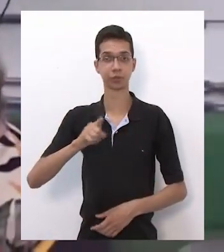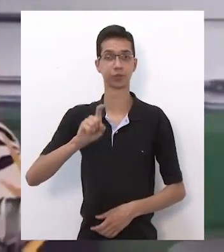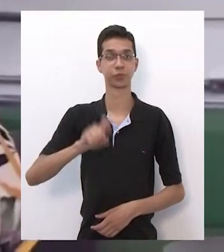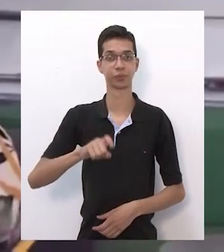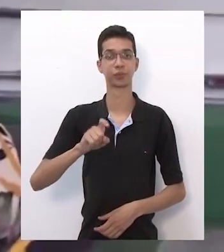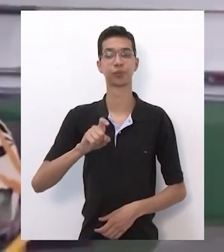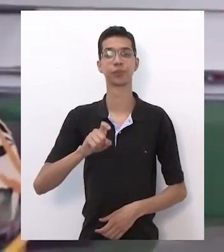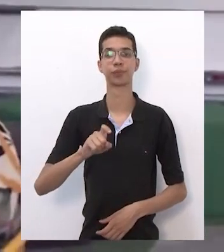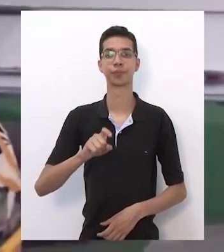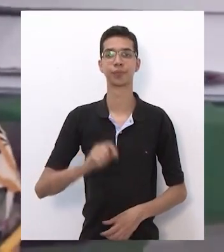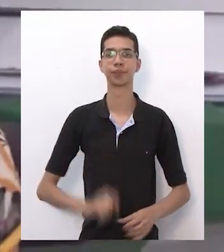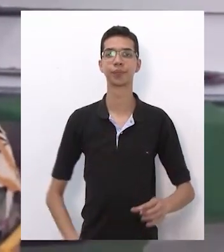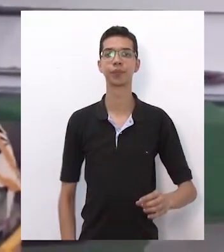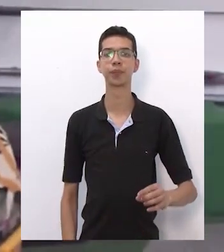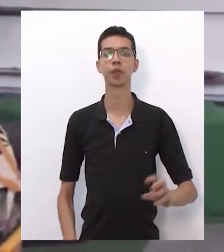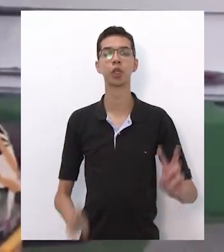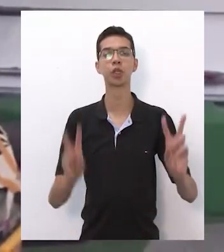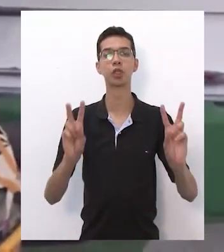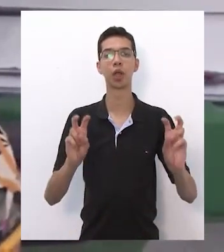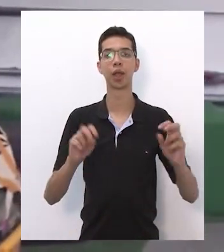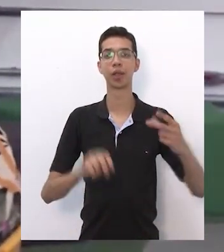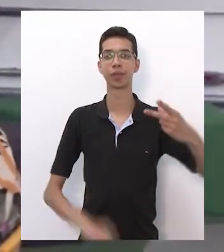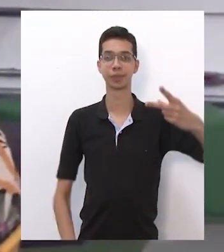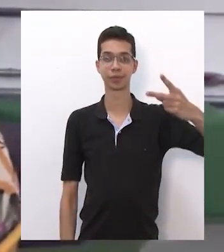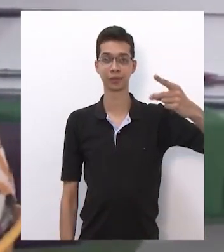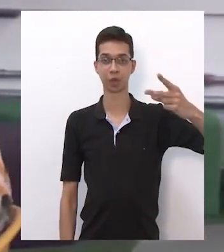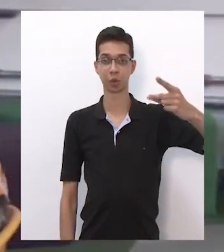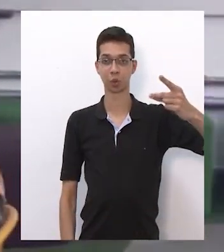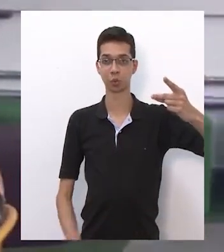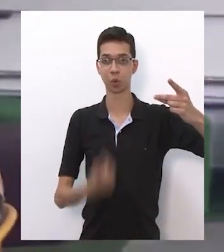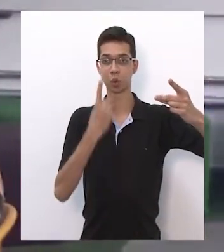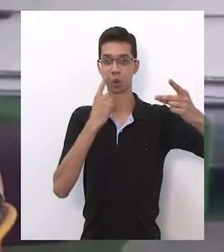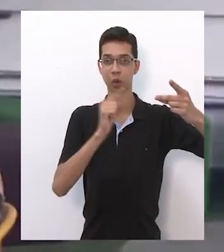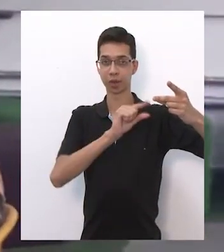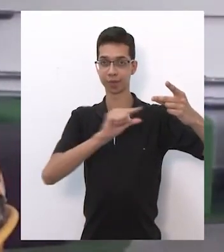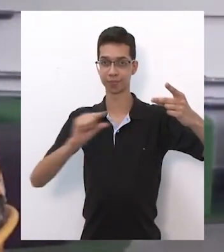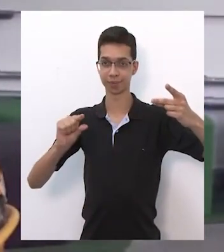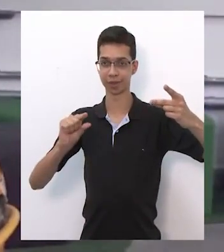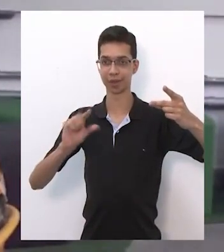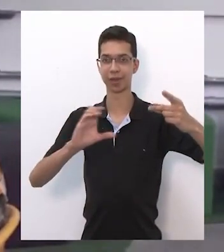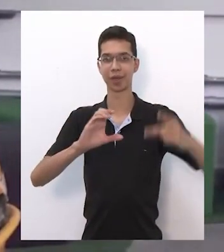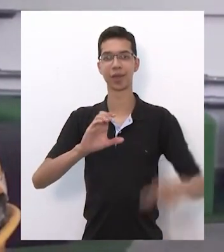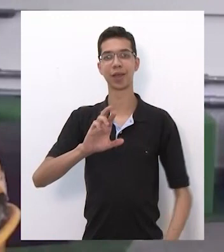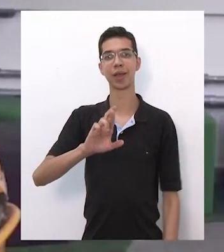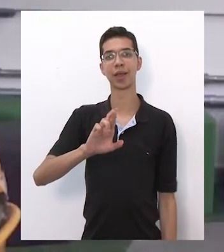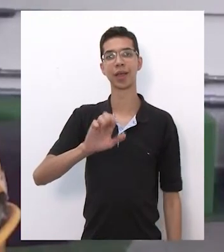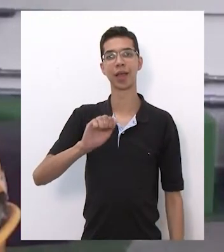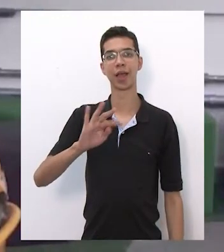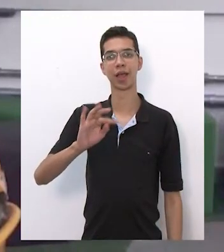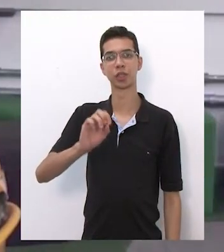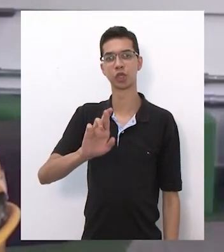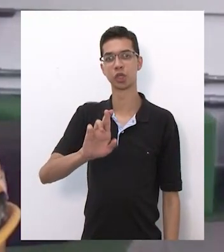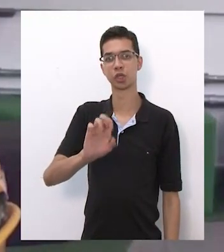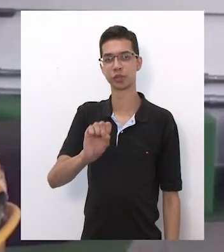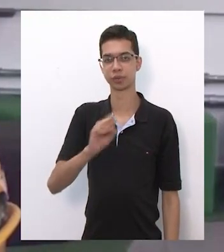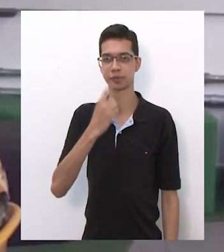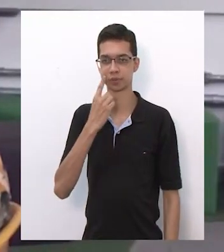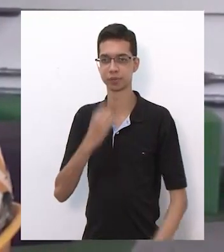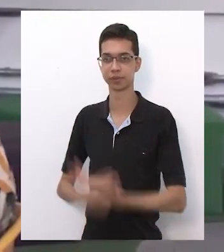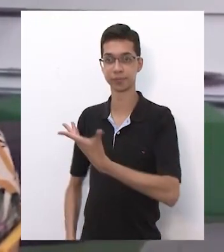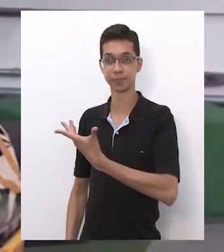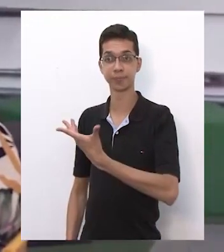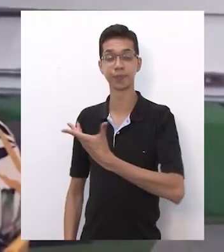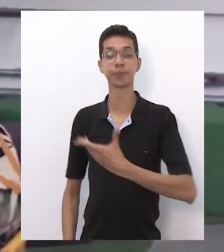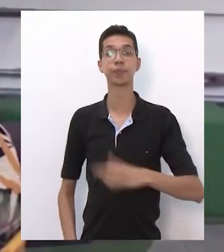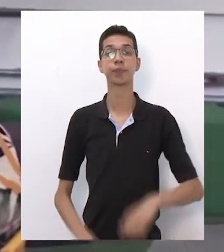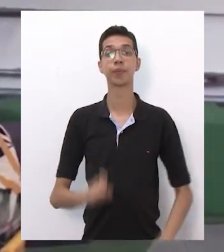no criaturas, a segunda parte da barra, tá vendo? A gente clica em cima aqui do gerar animal e a gente vai arrastar